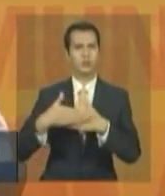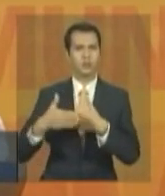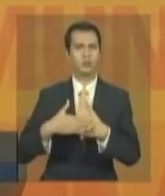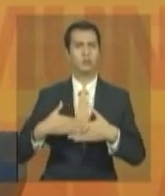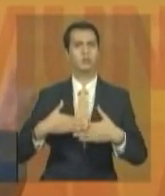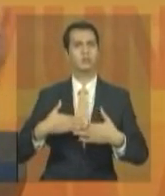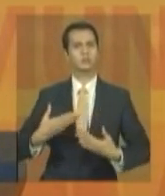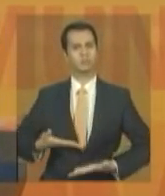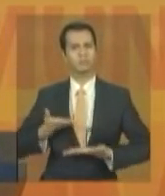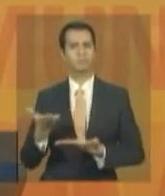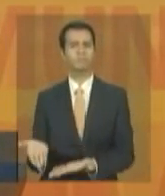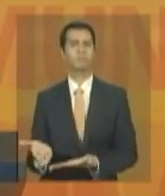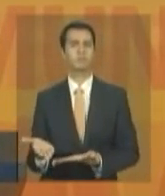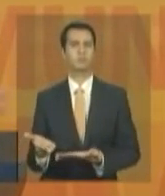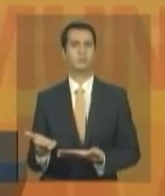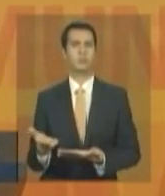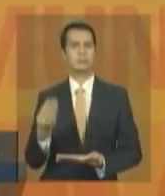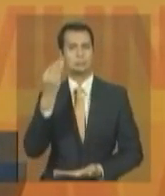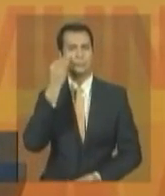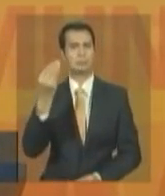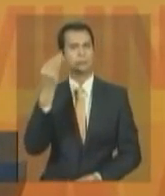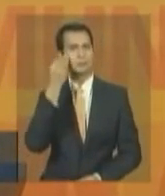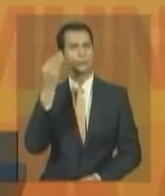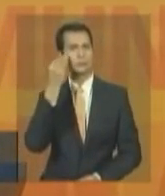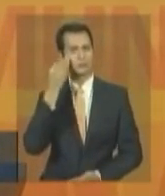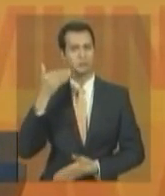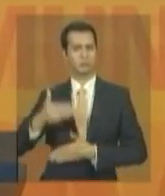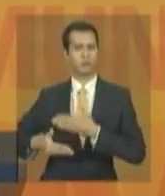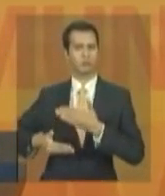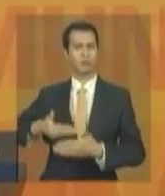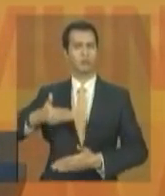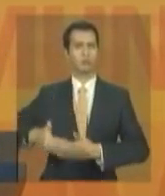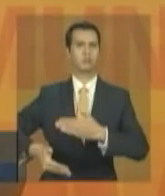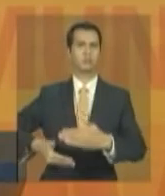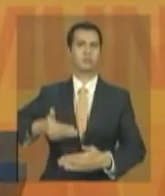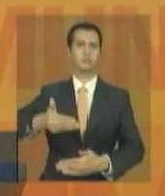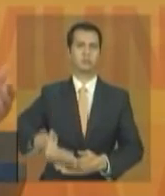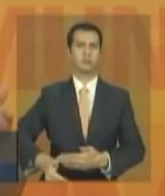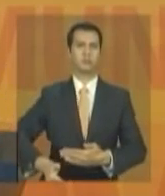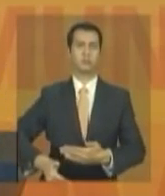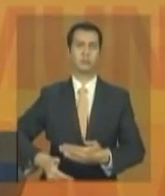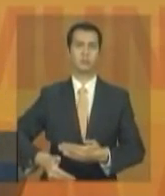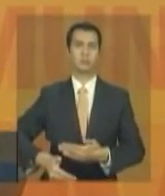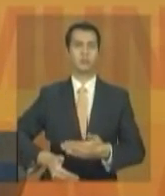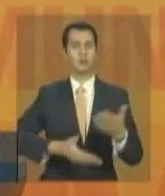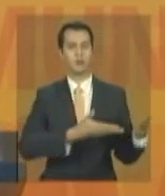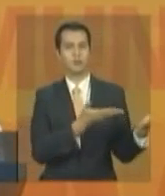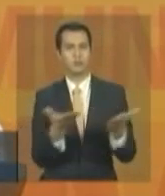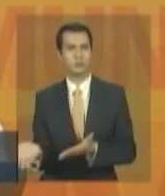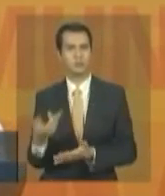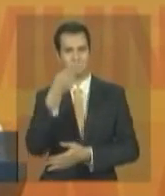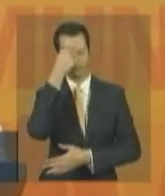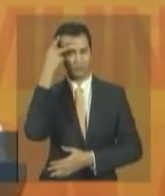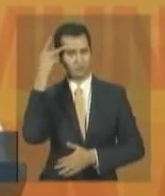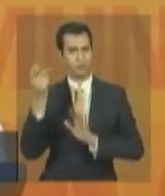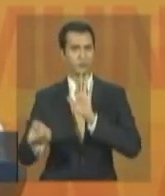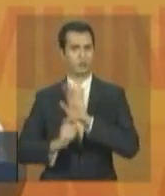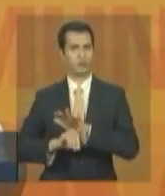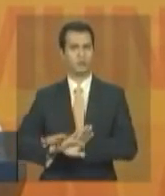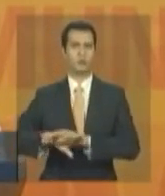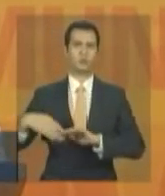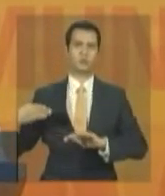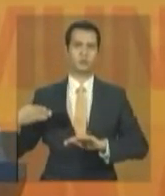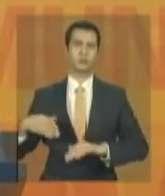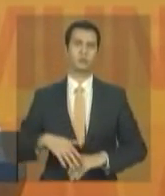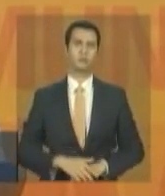generosidade, tentativa e erro nesse processo de acolhimento. Acredito